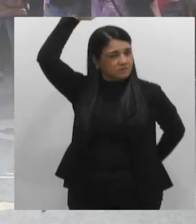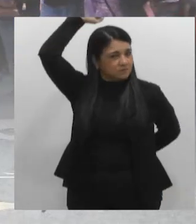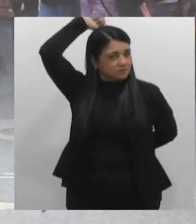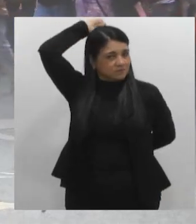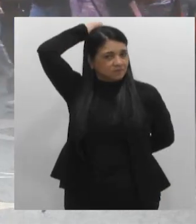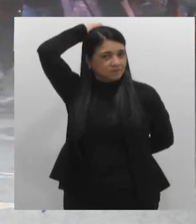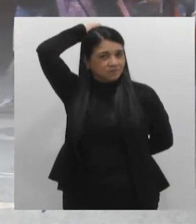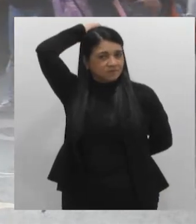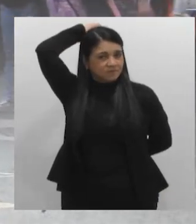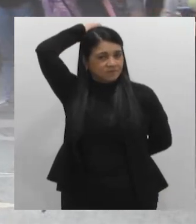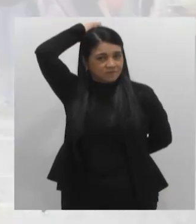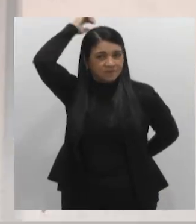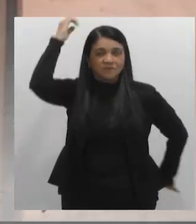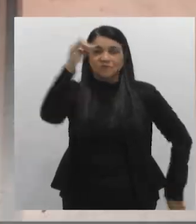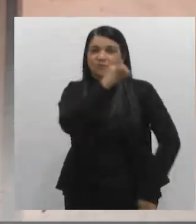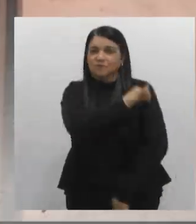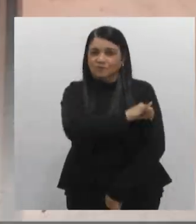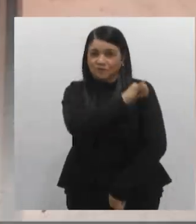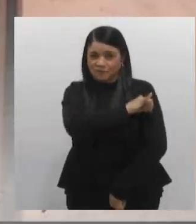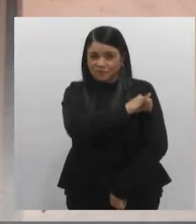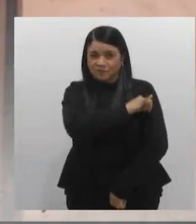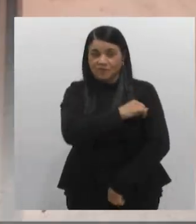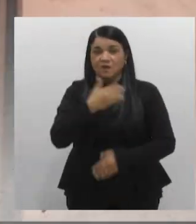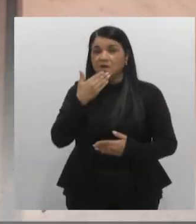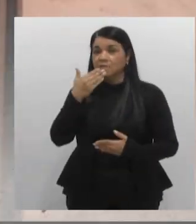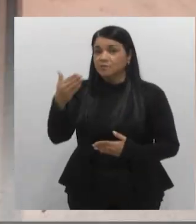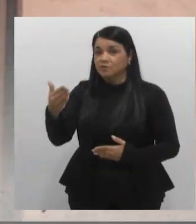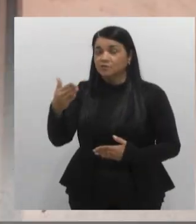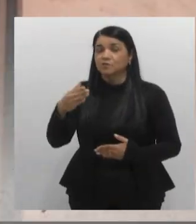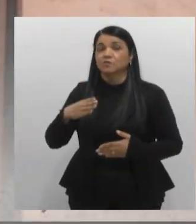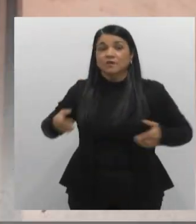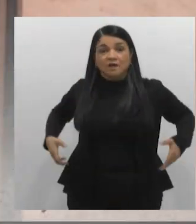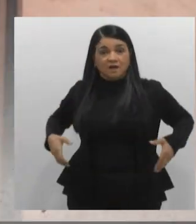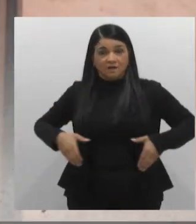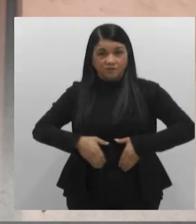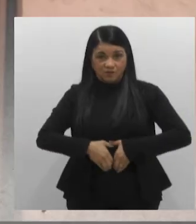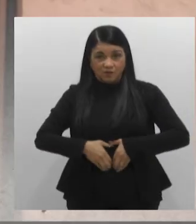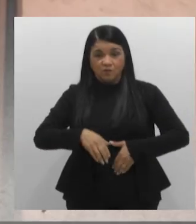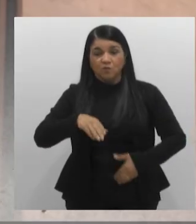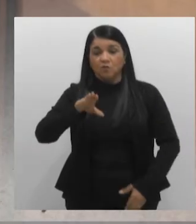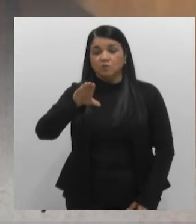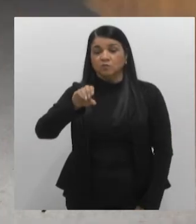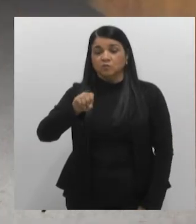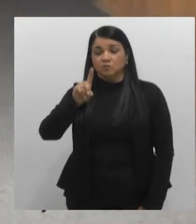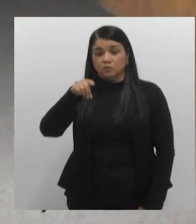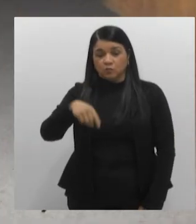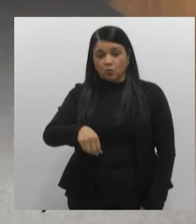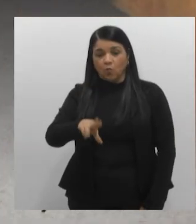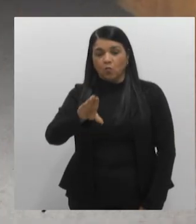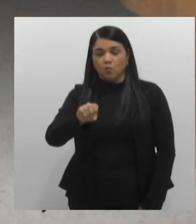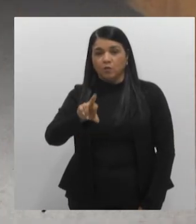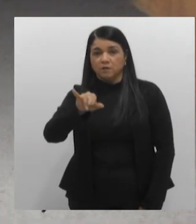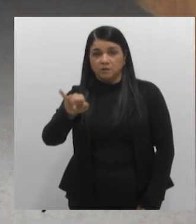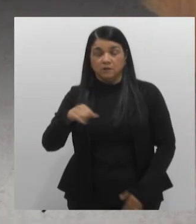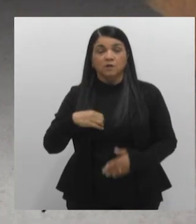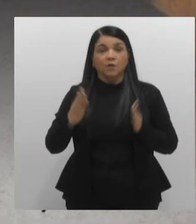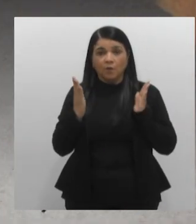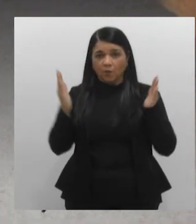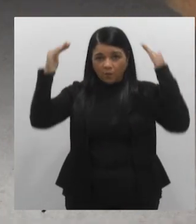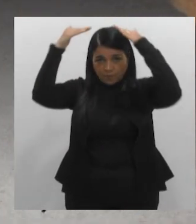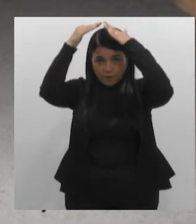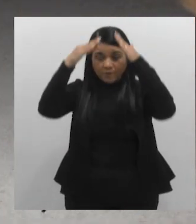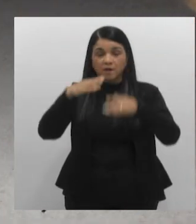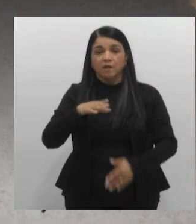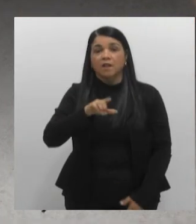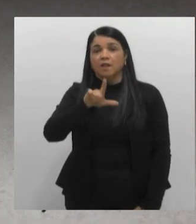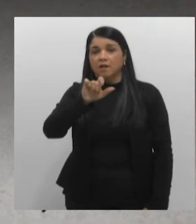Janeiro. A pedido do cardeal Orani João Tempesta, arcebispo do Rio, o Papa Leão XIV concedeu à Igreja do